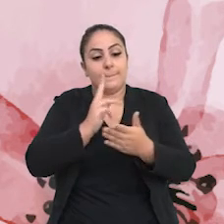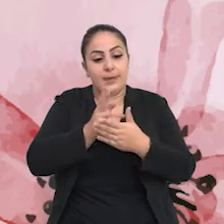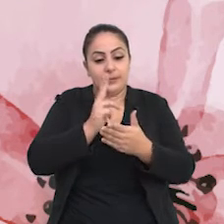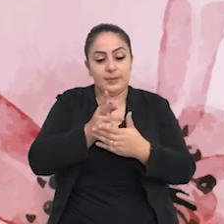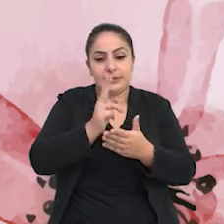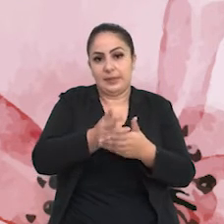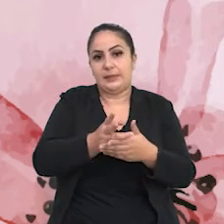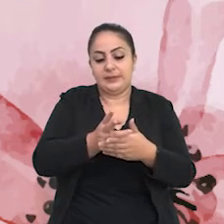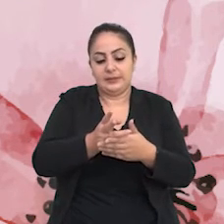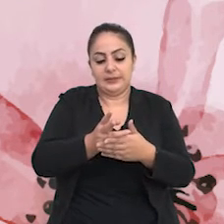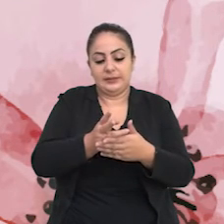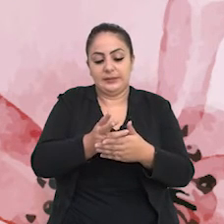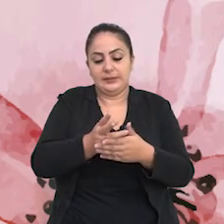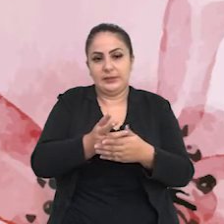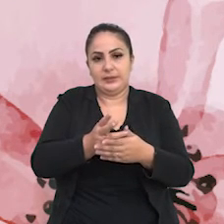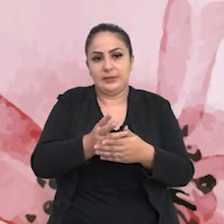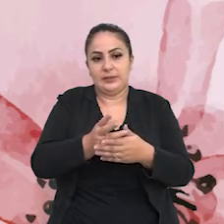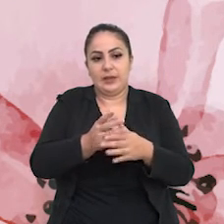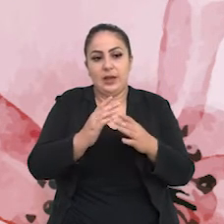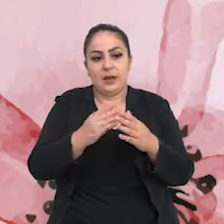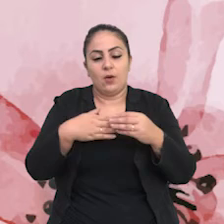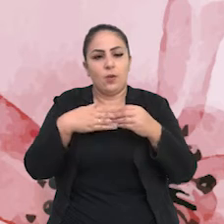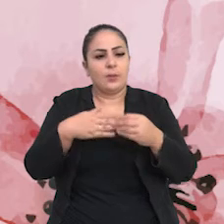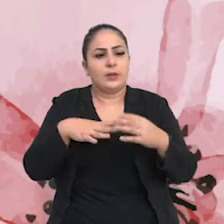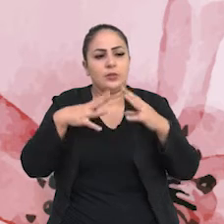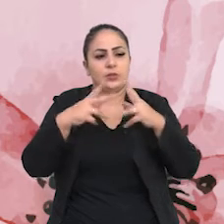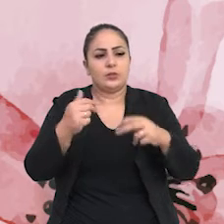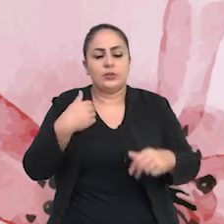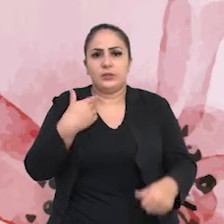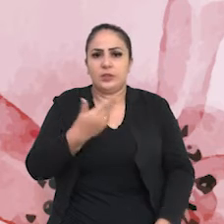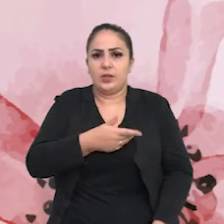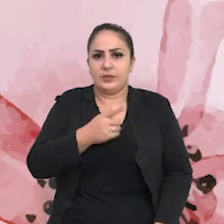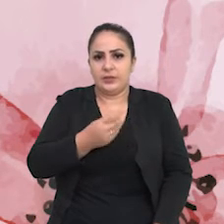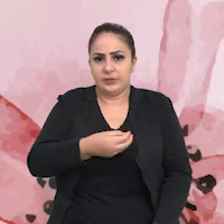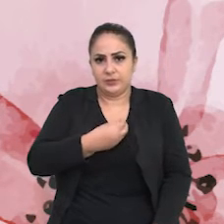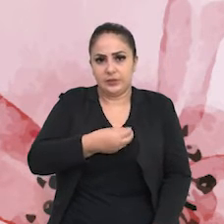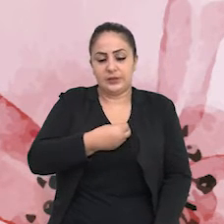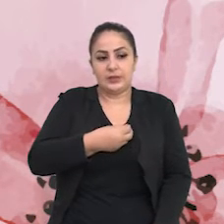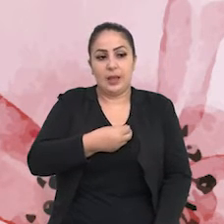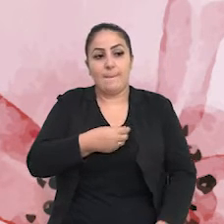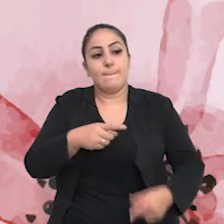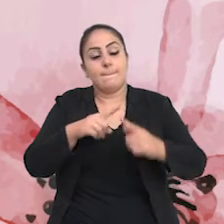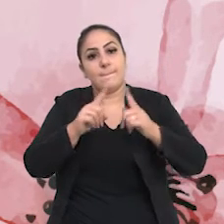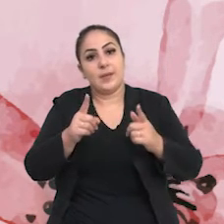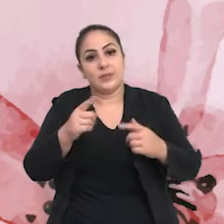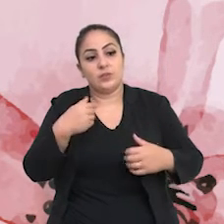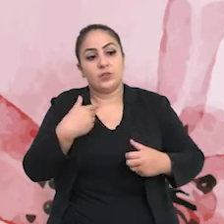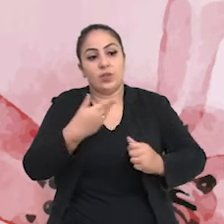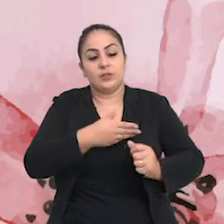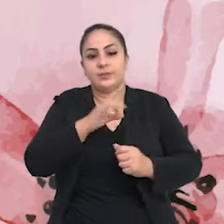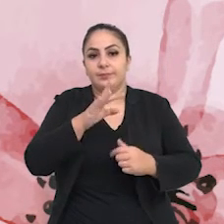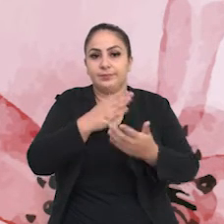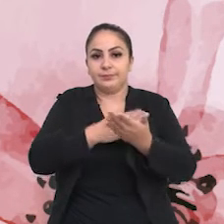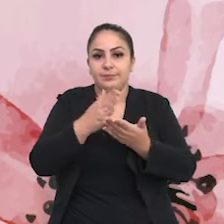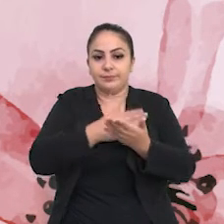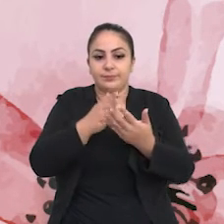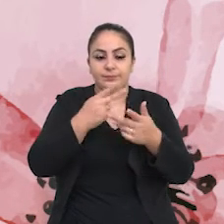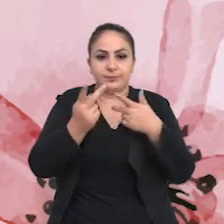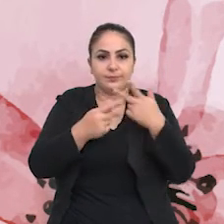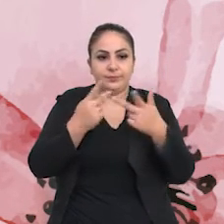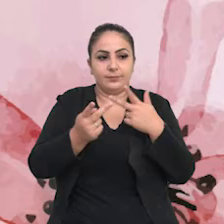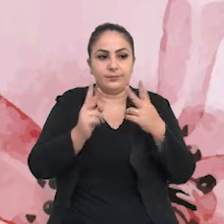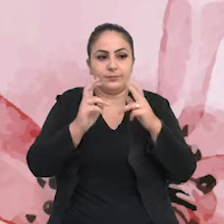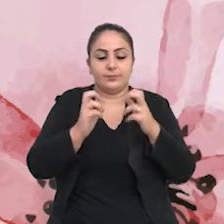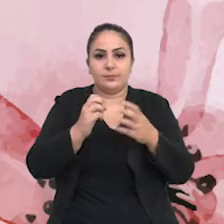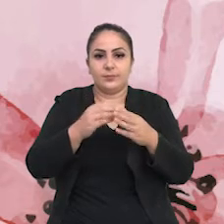ela permanece, né, permeando a nossa existência, e nós só começamos a falar,